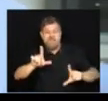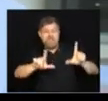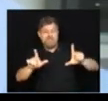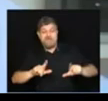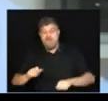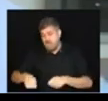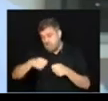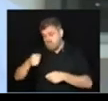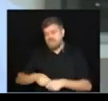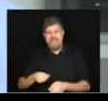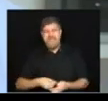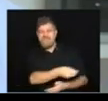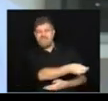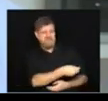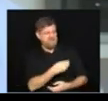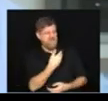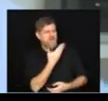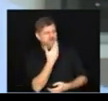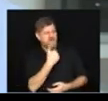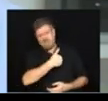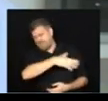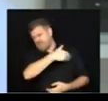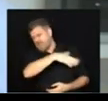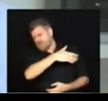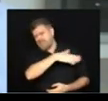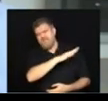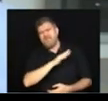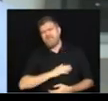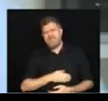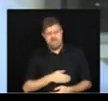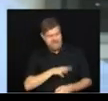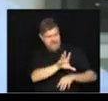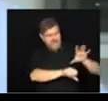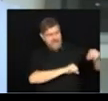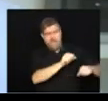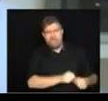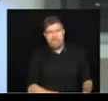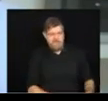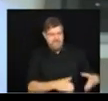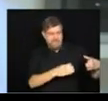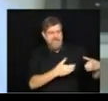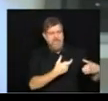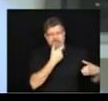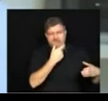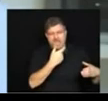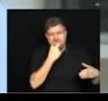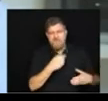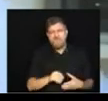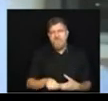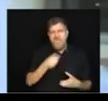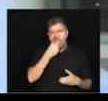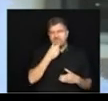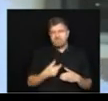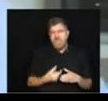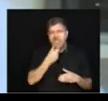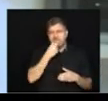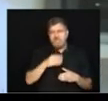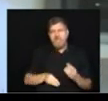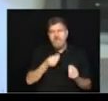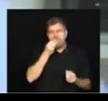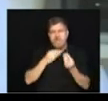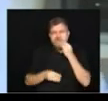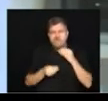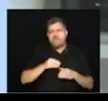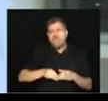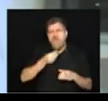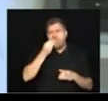dá qualquer coisa para a criança, ó, não me amola, pega aí um saco de biscoito, de, sei lá, de salgadinho, de